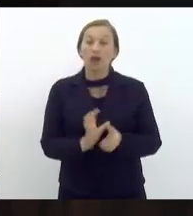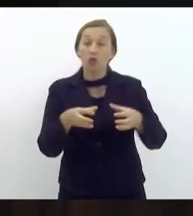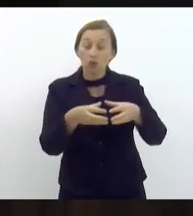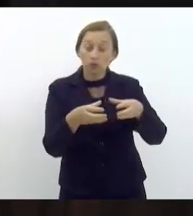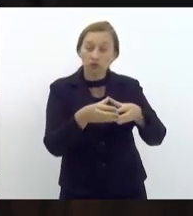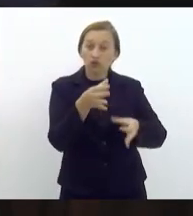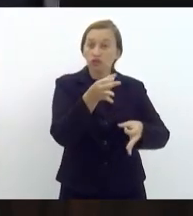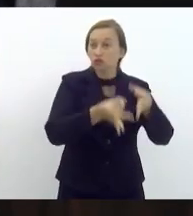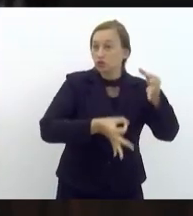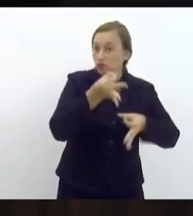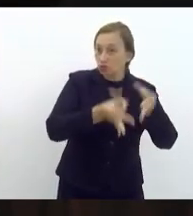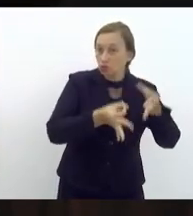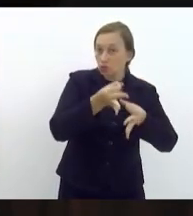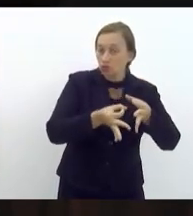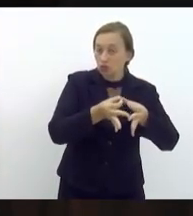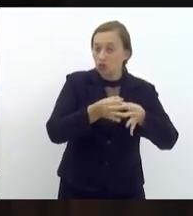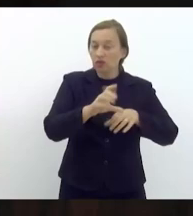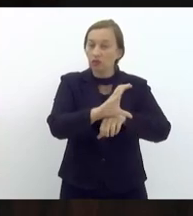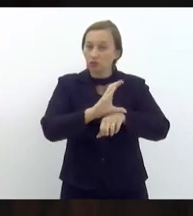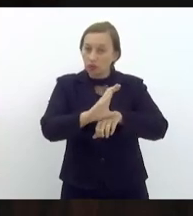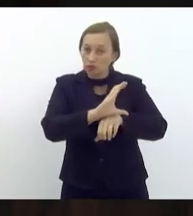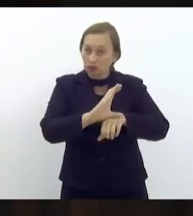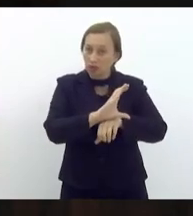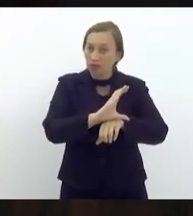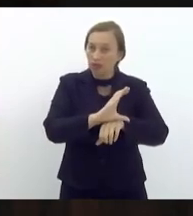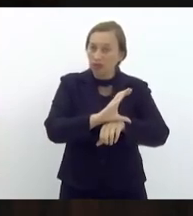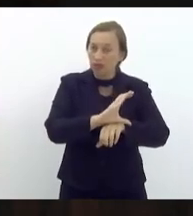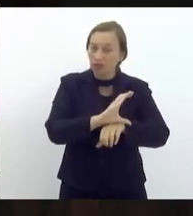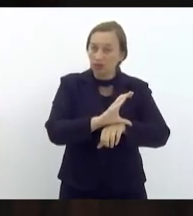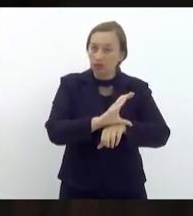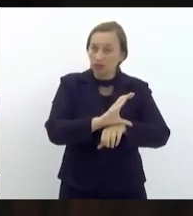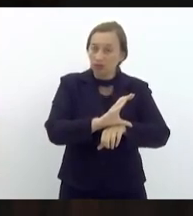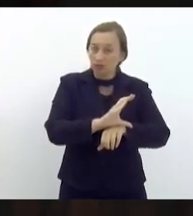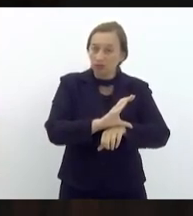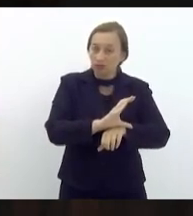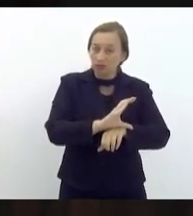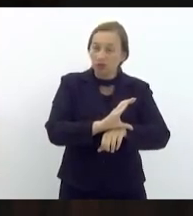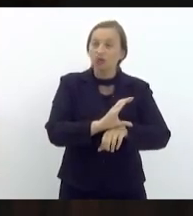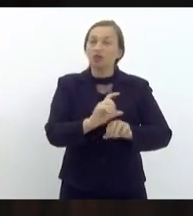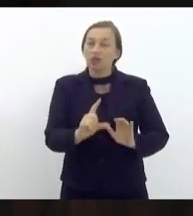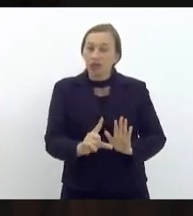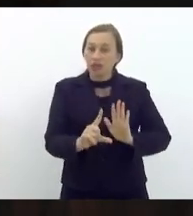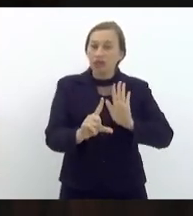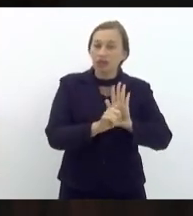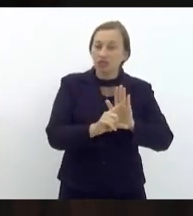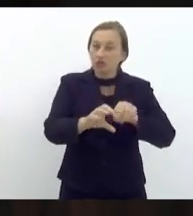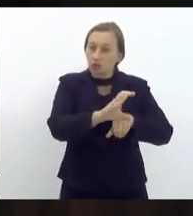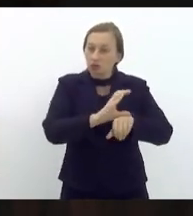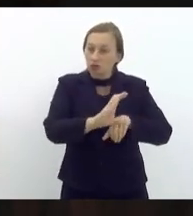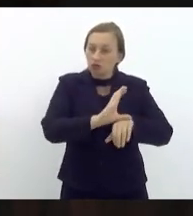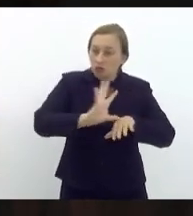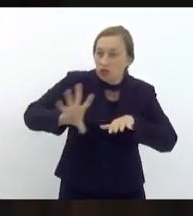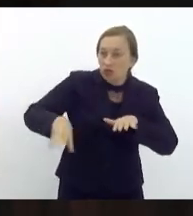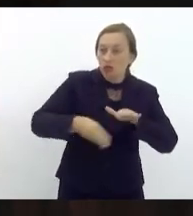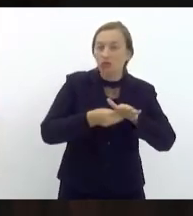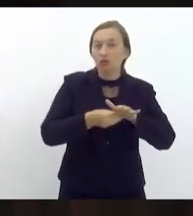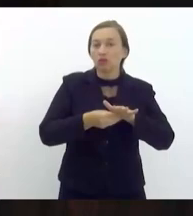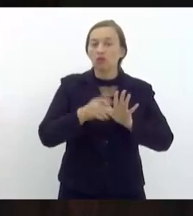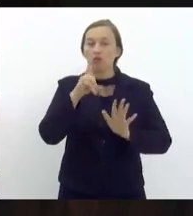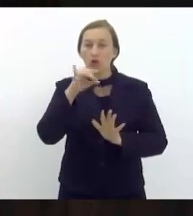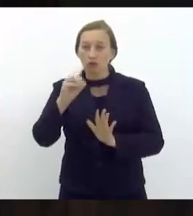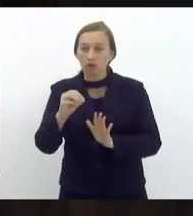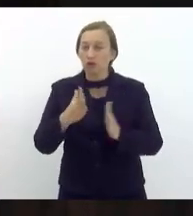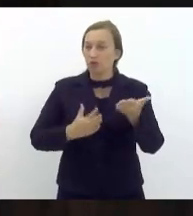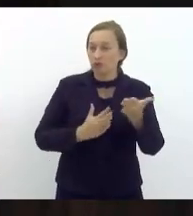comissões constituições e justiça pela constitucionalidade de legislação constitucional complementar e códigos favorável